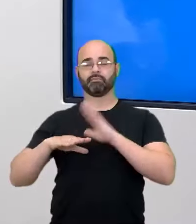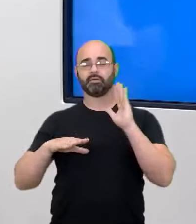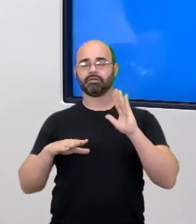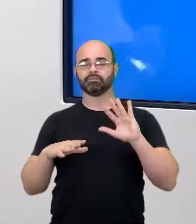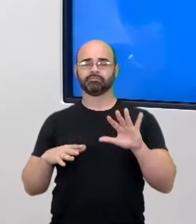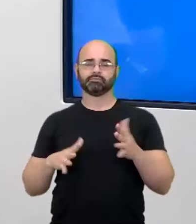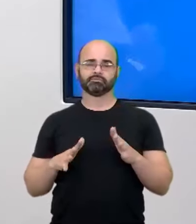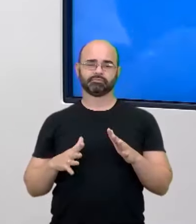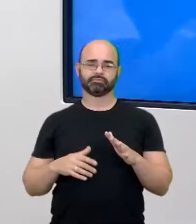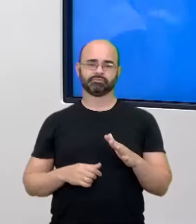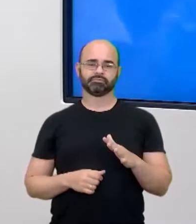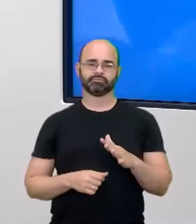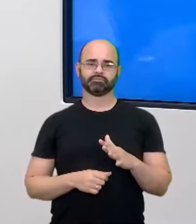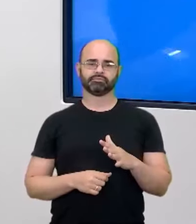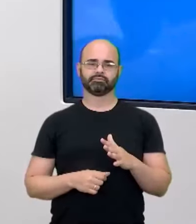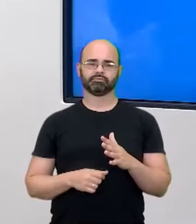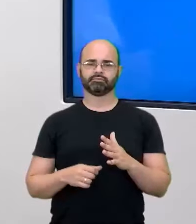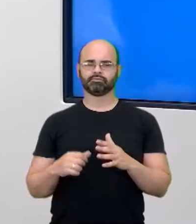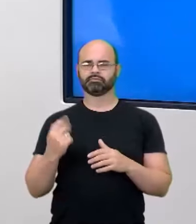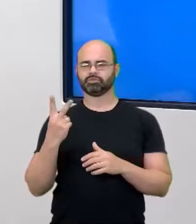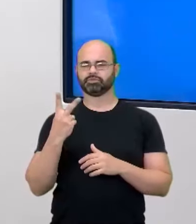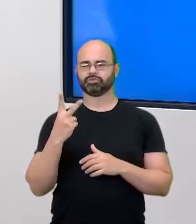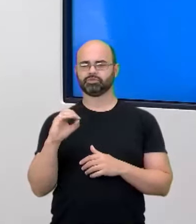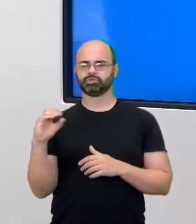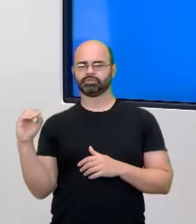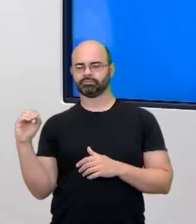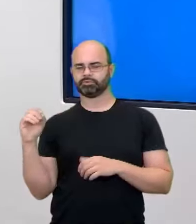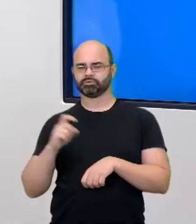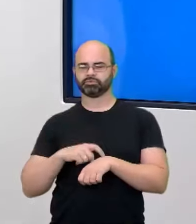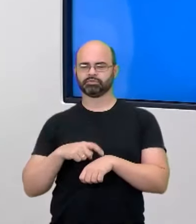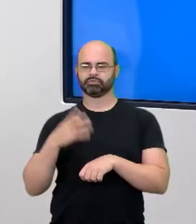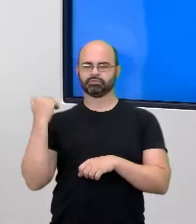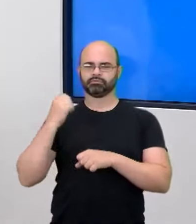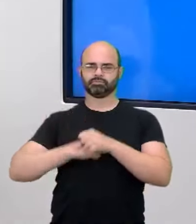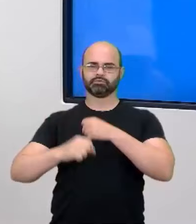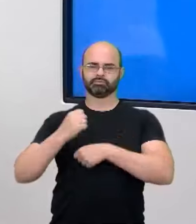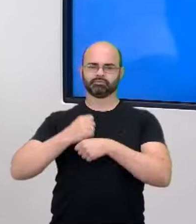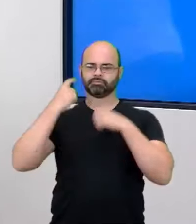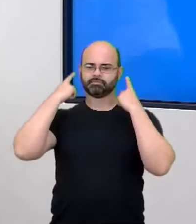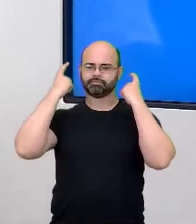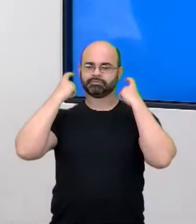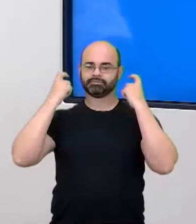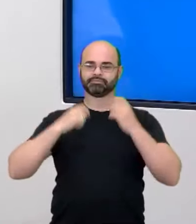aí Furacão 2000, né? Que é esse tchu-tchá.